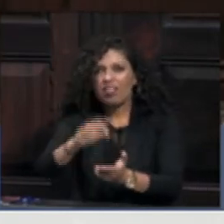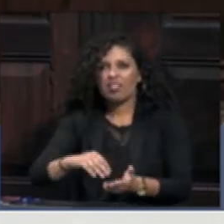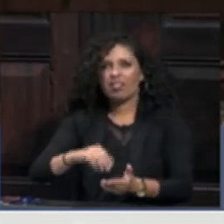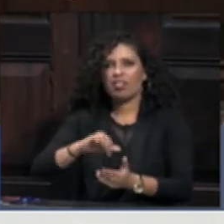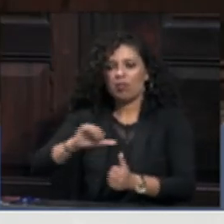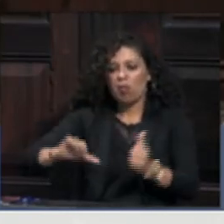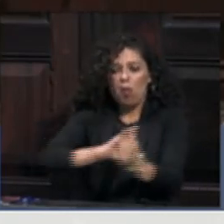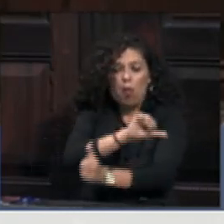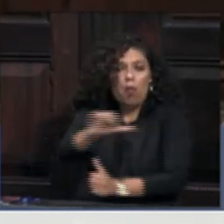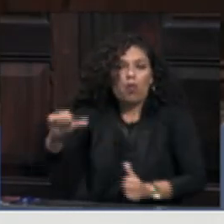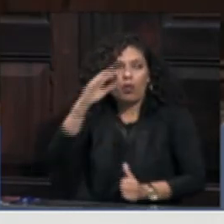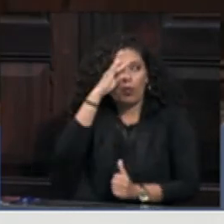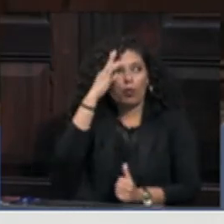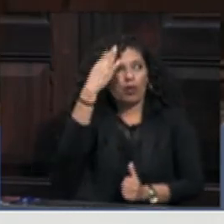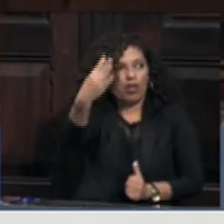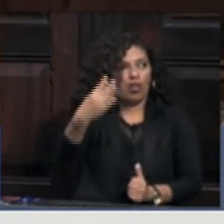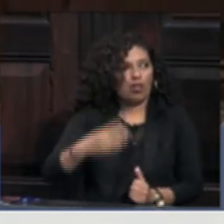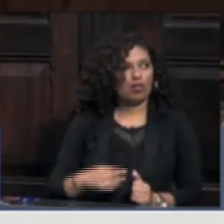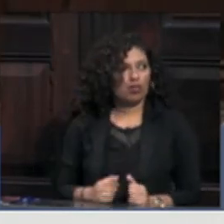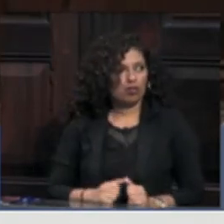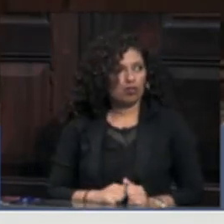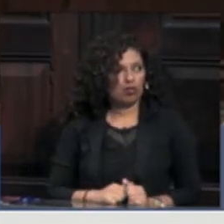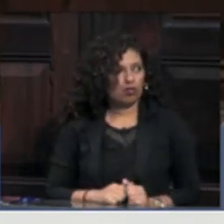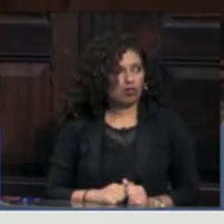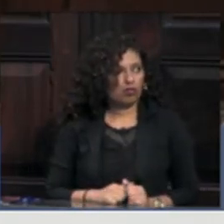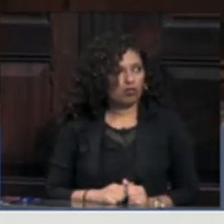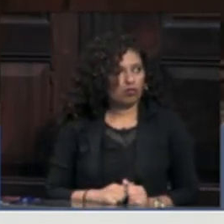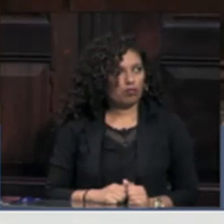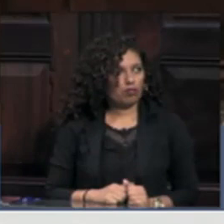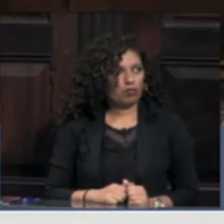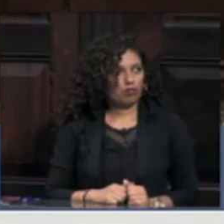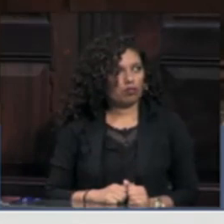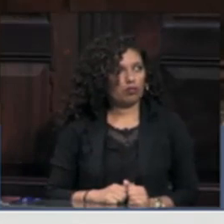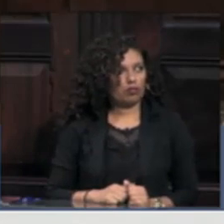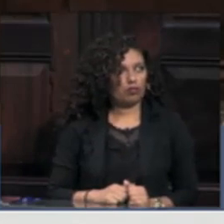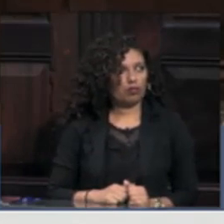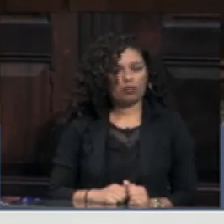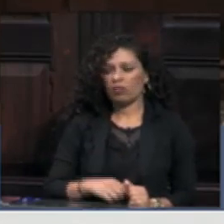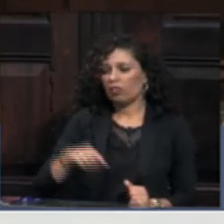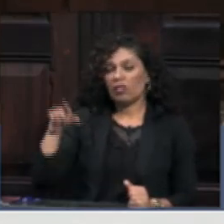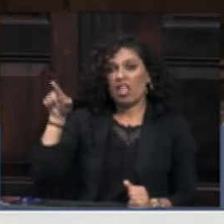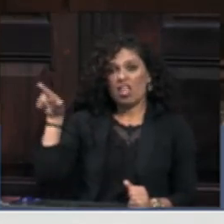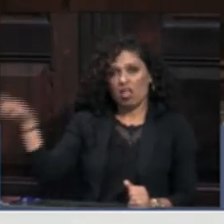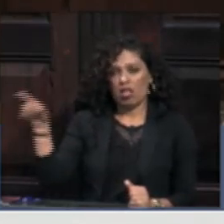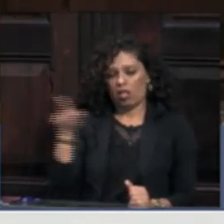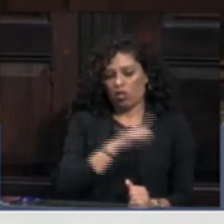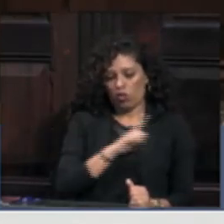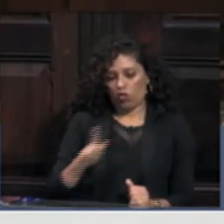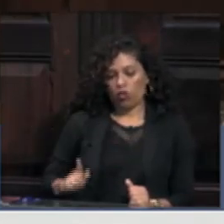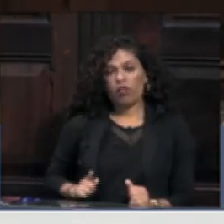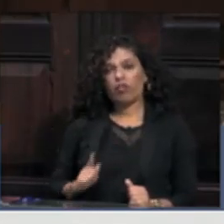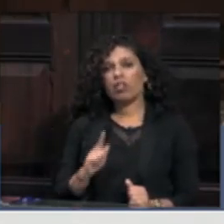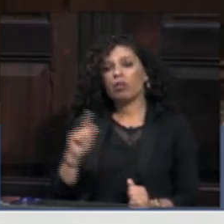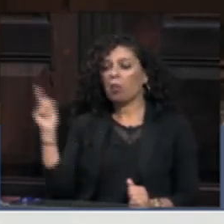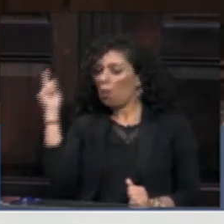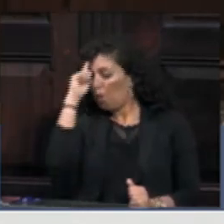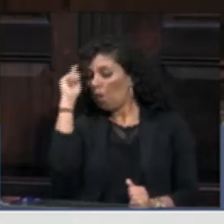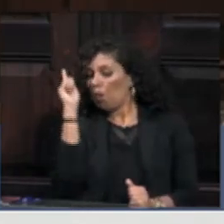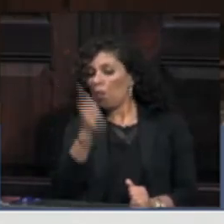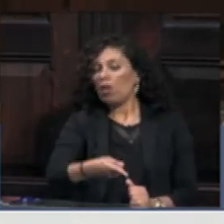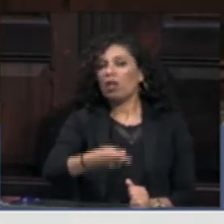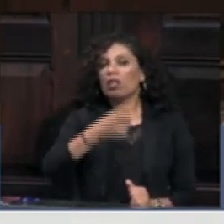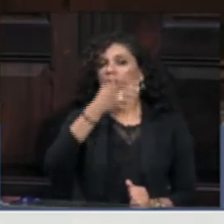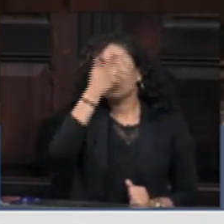reuniu inclusive com representantes dos sedaianos, para dizer que era contra a privatização da SEDAI, qual